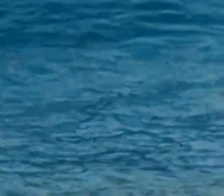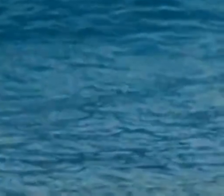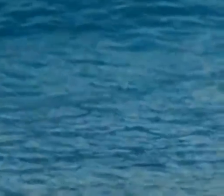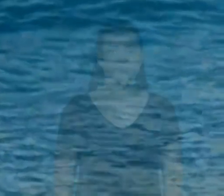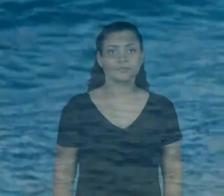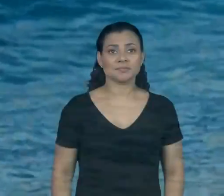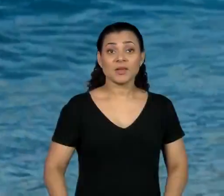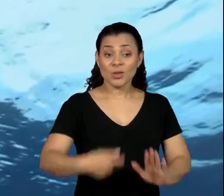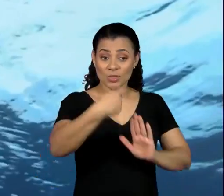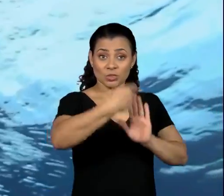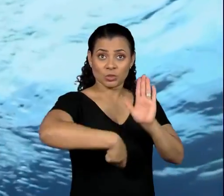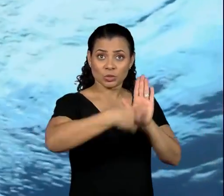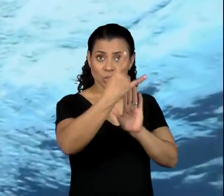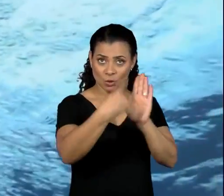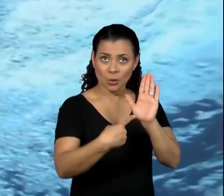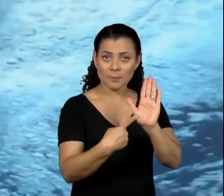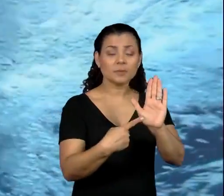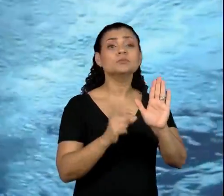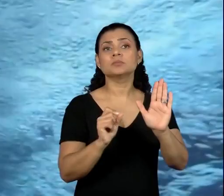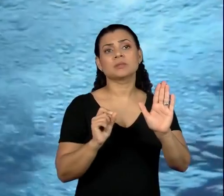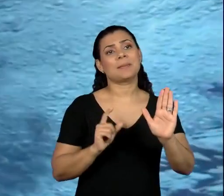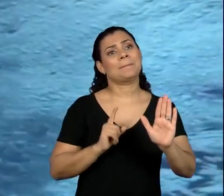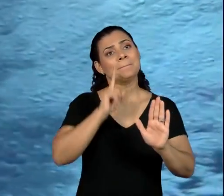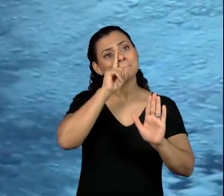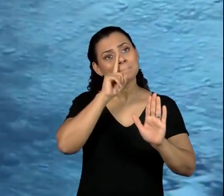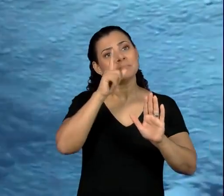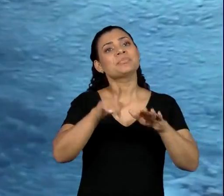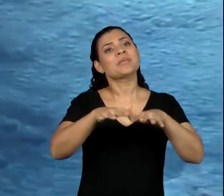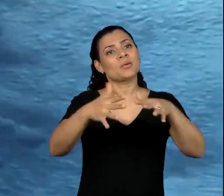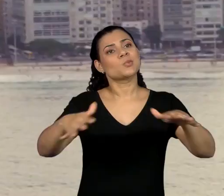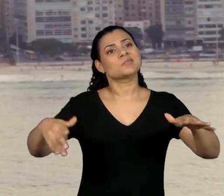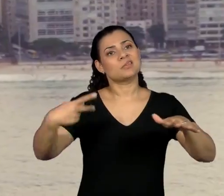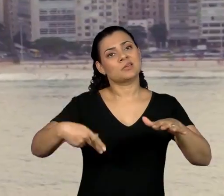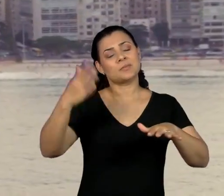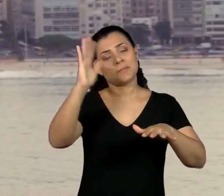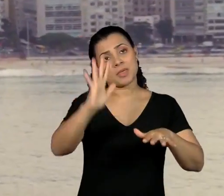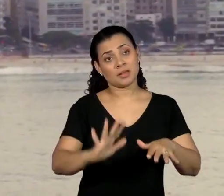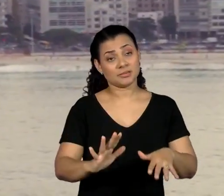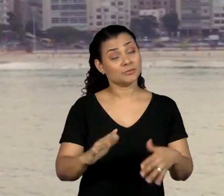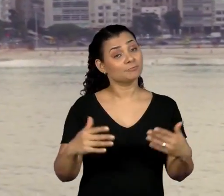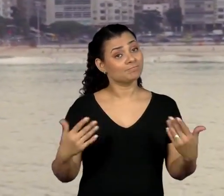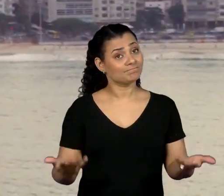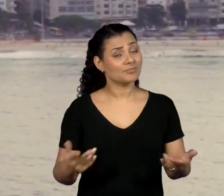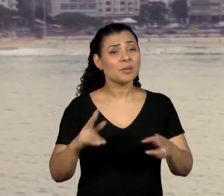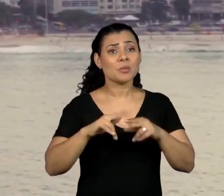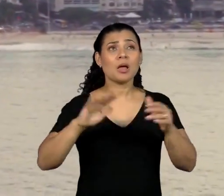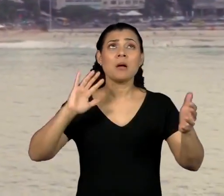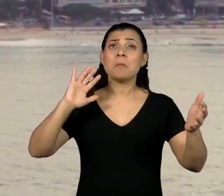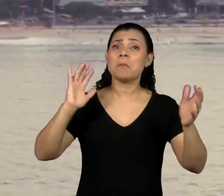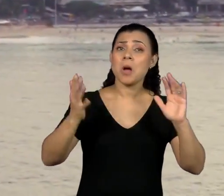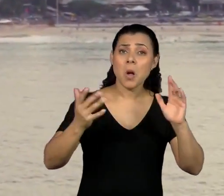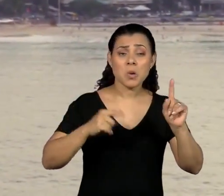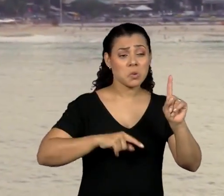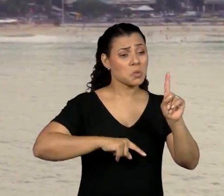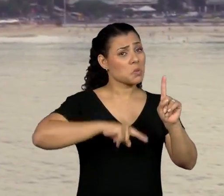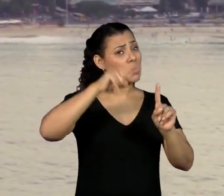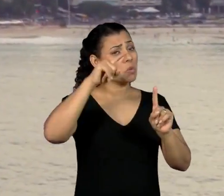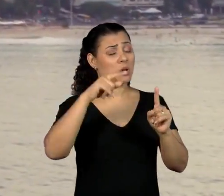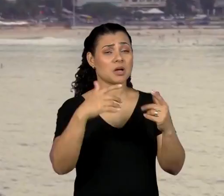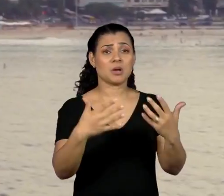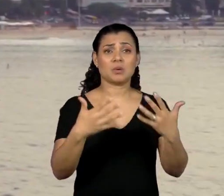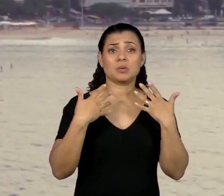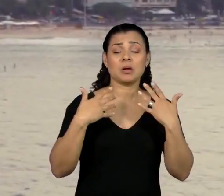O relatório aponta para as principais ameaças aos oceanos no Brasil, entre elas mudanças climáticas,